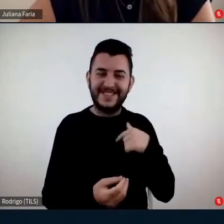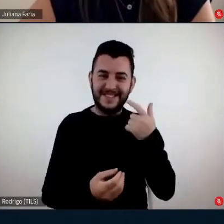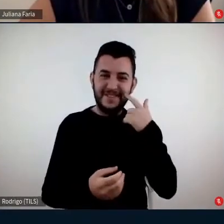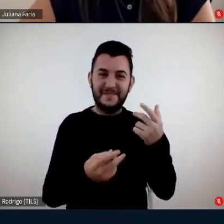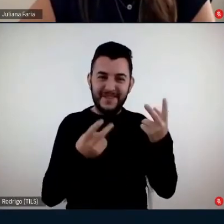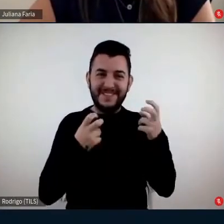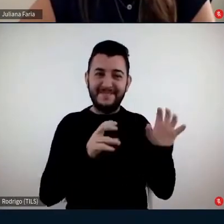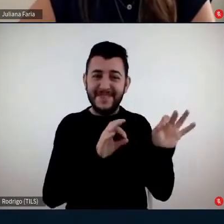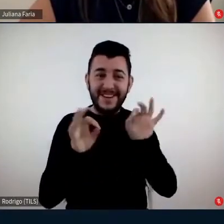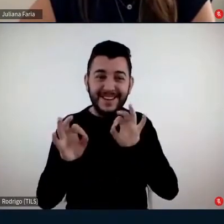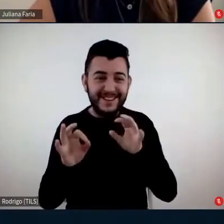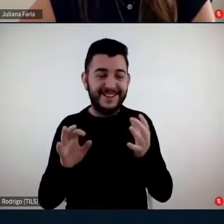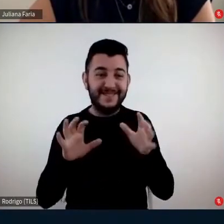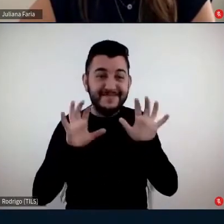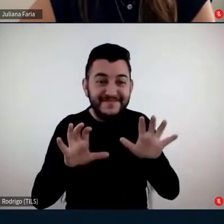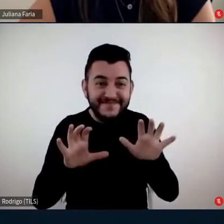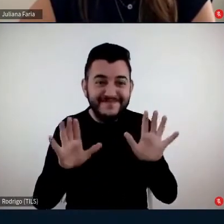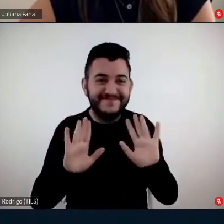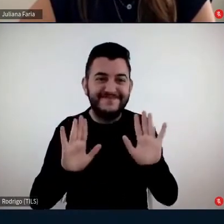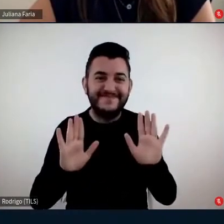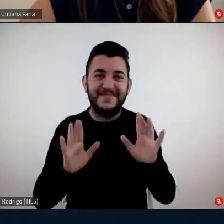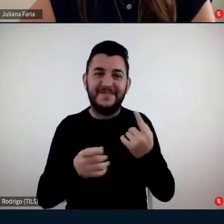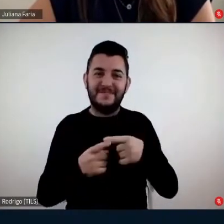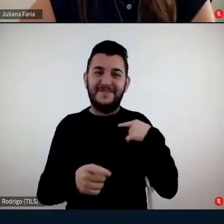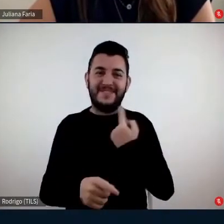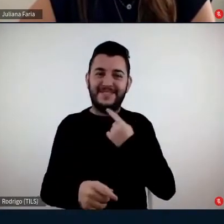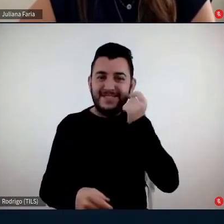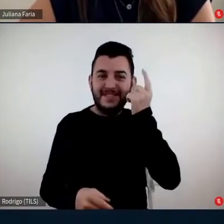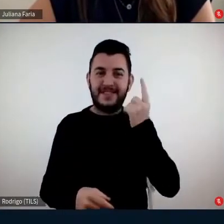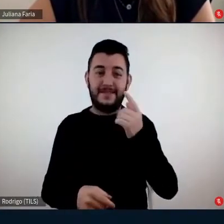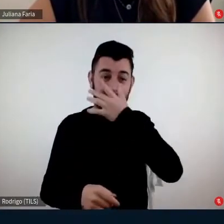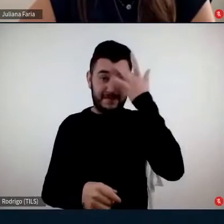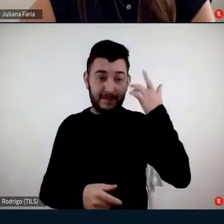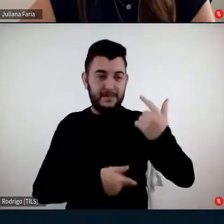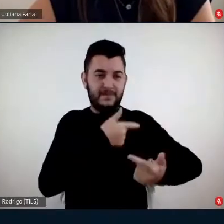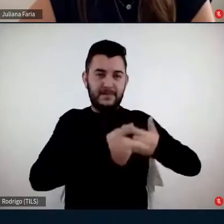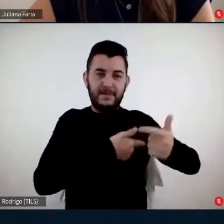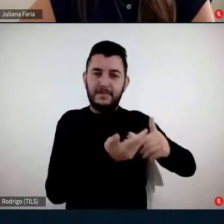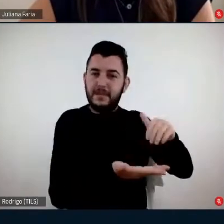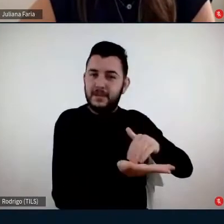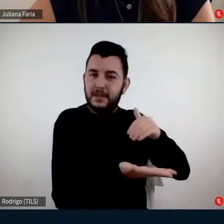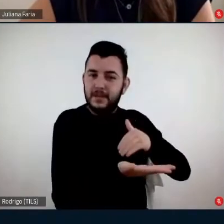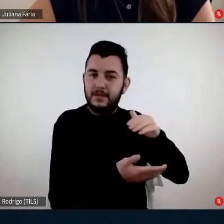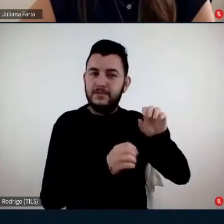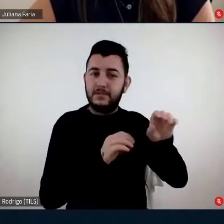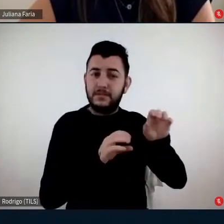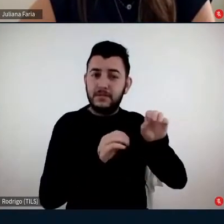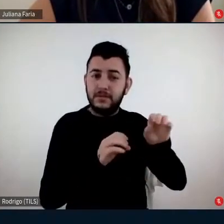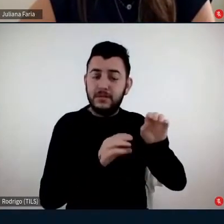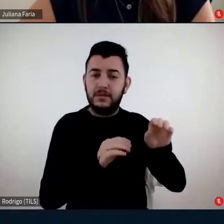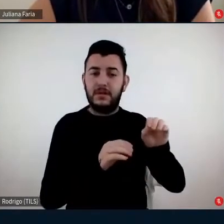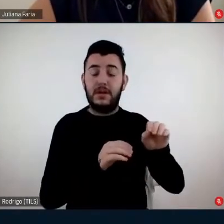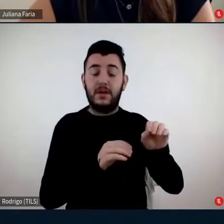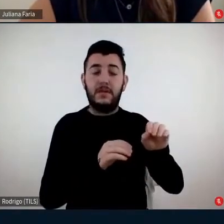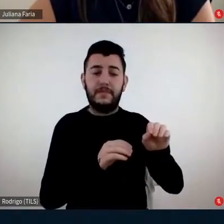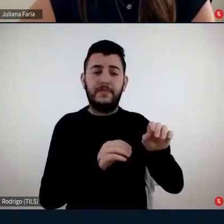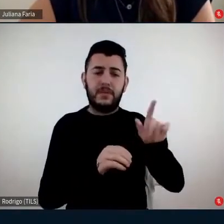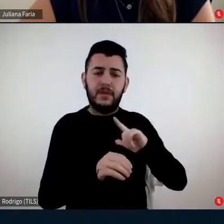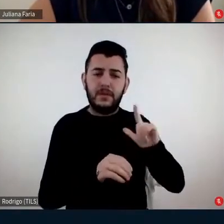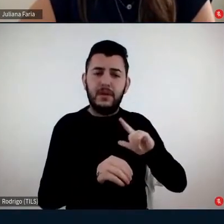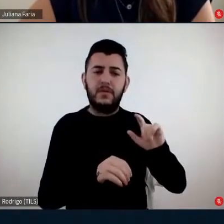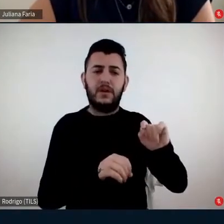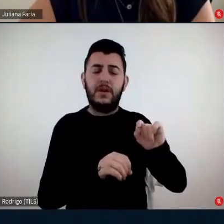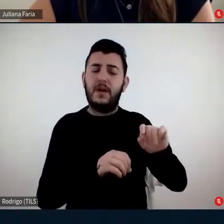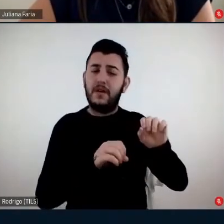a gente estava com essa ideia, né? Para quem é da Secretaria de Educação, o espaço de formação em língua de sinais, o